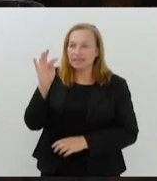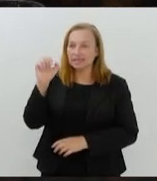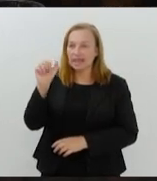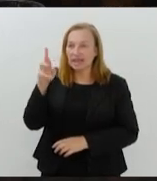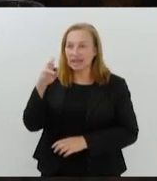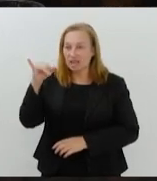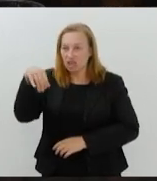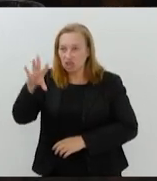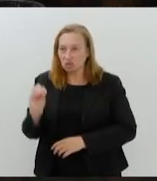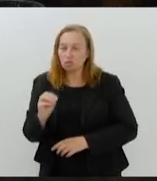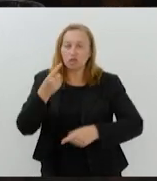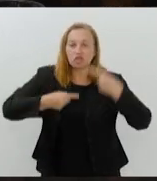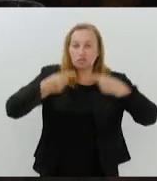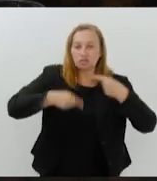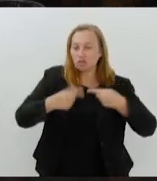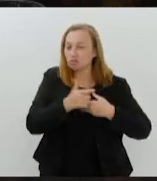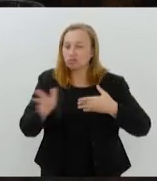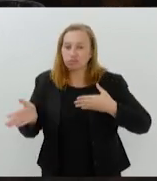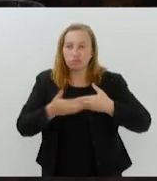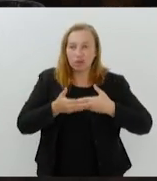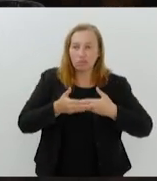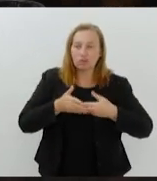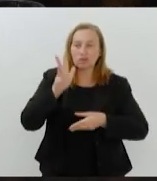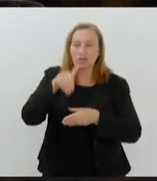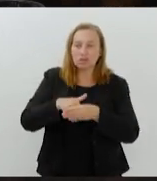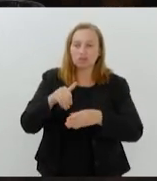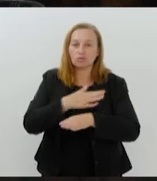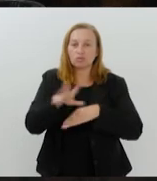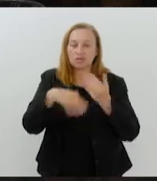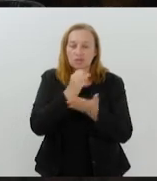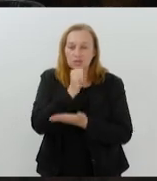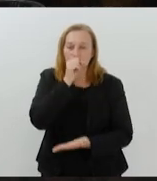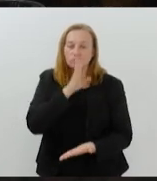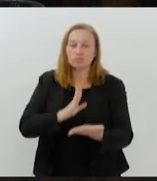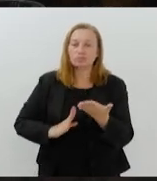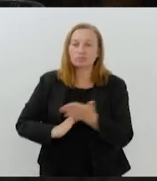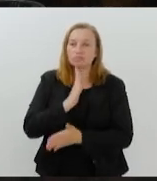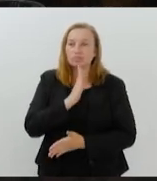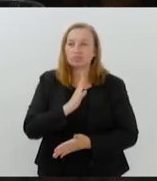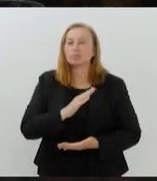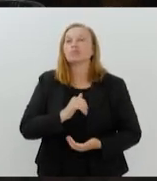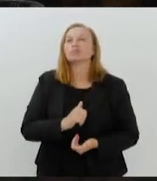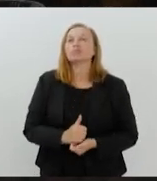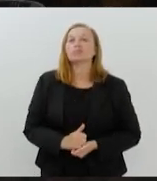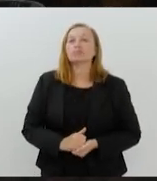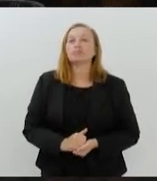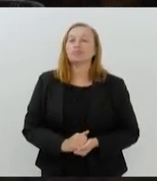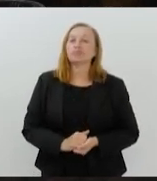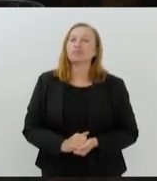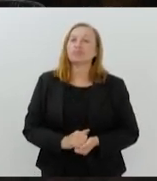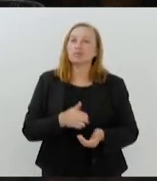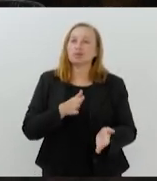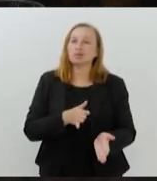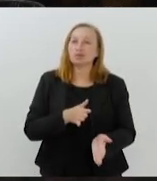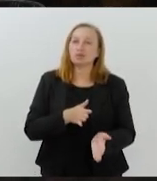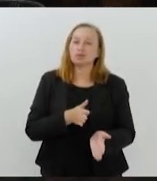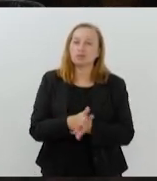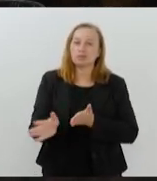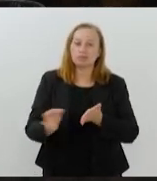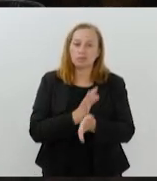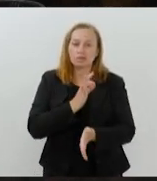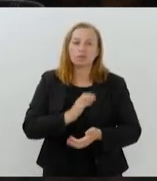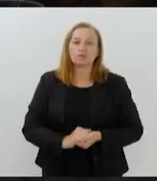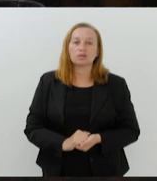não havendo quem queira discutir, encerrada a discussão. Em votação, senhores que aprovam, mas como estão, aprovado, vai a